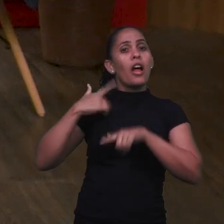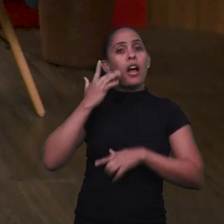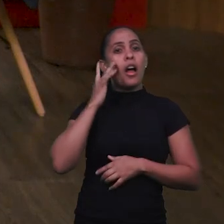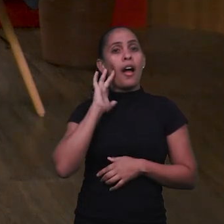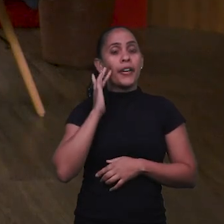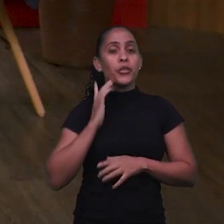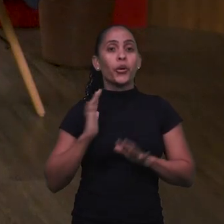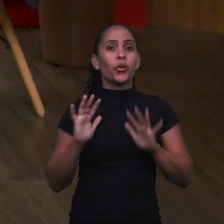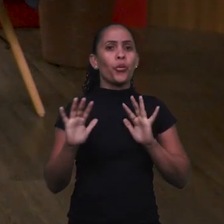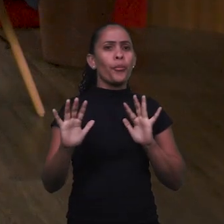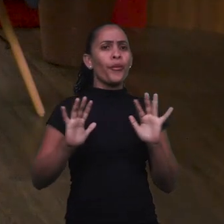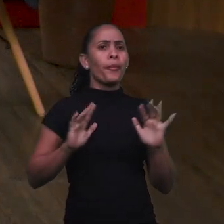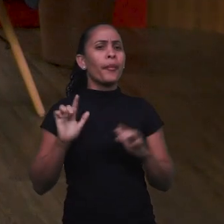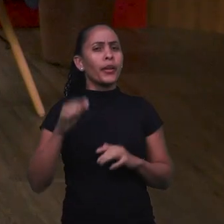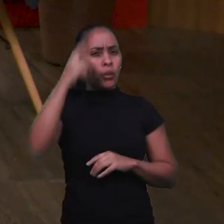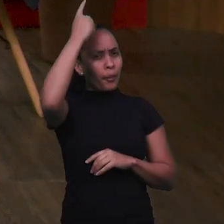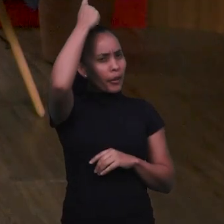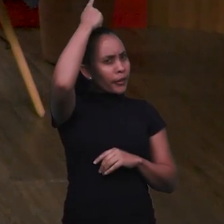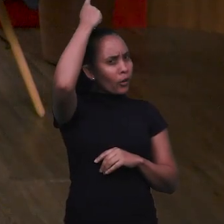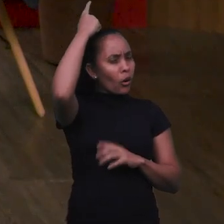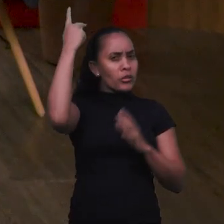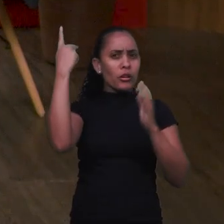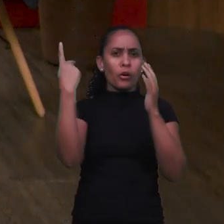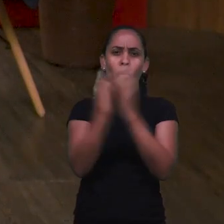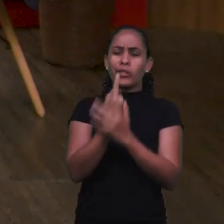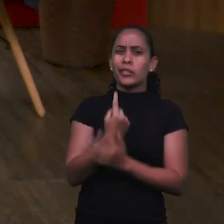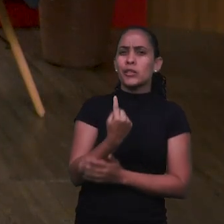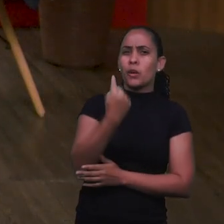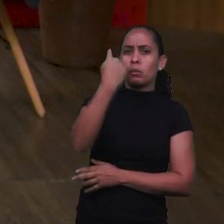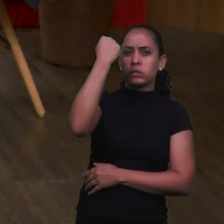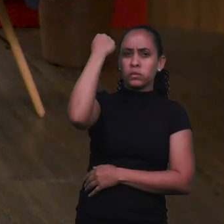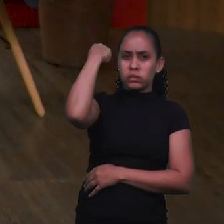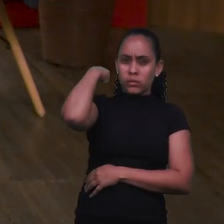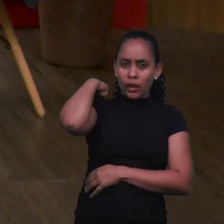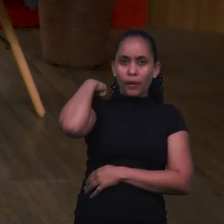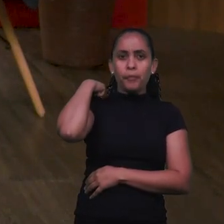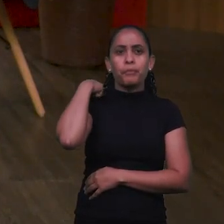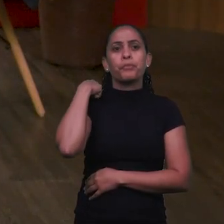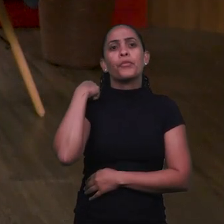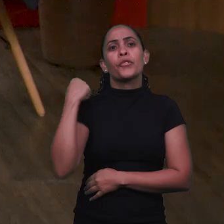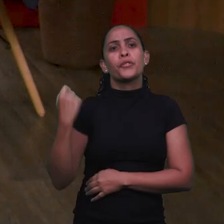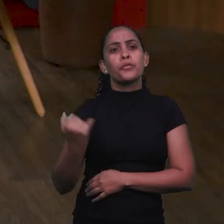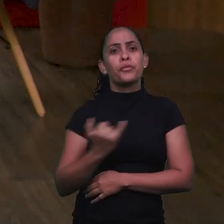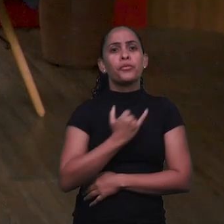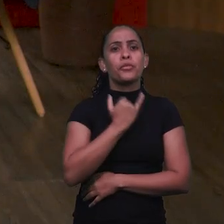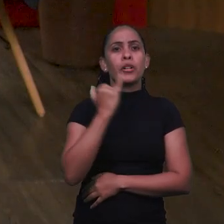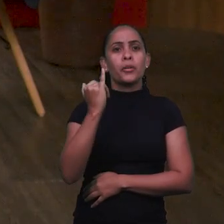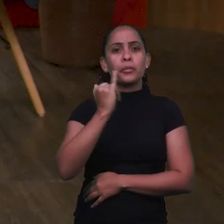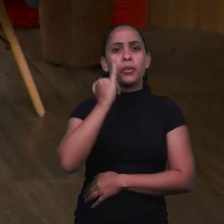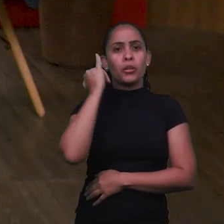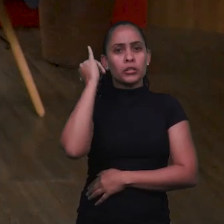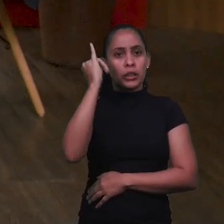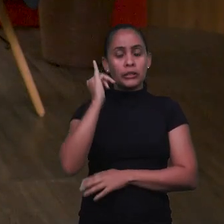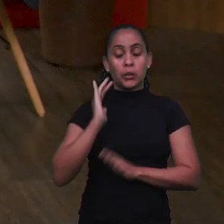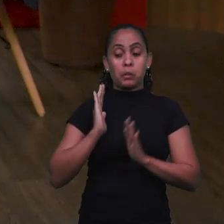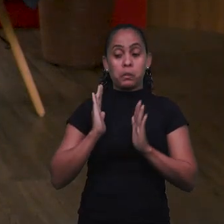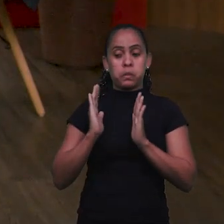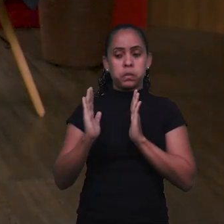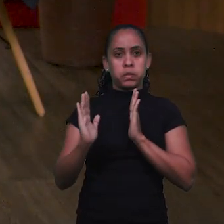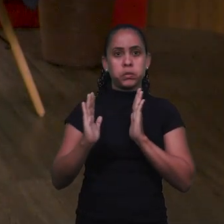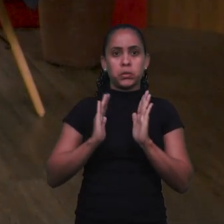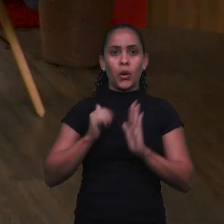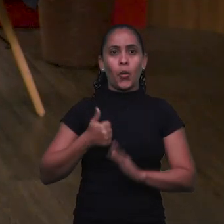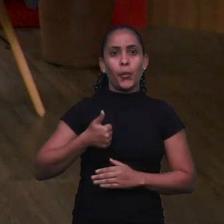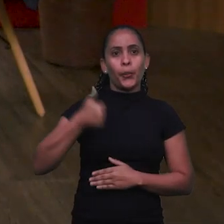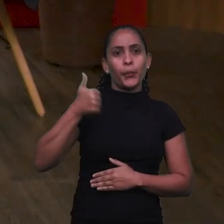movimento, o Pentecostes, o que aconteceu no Pentecostes, foi importante apenas para o